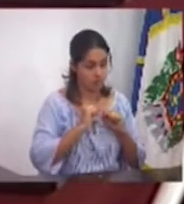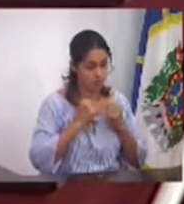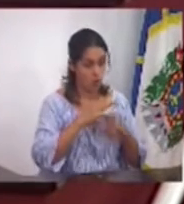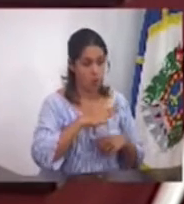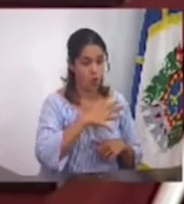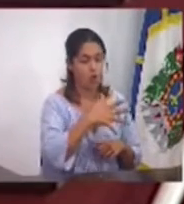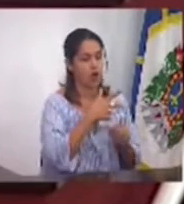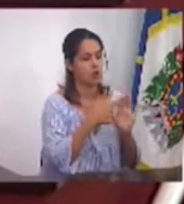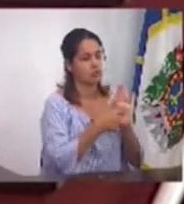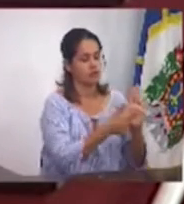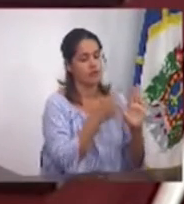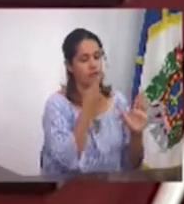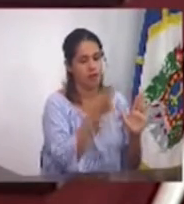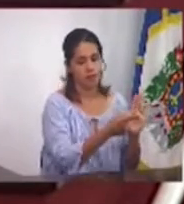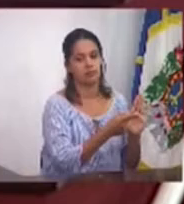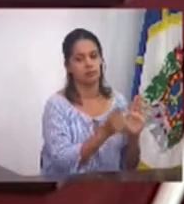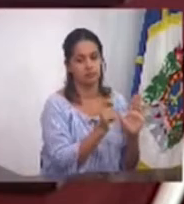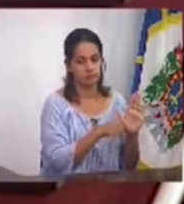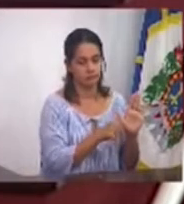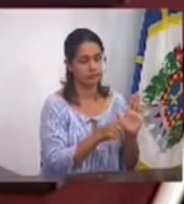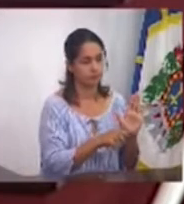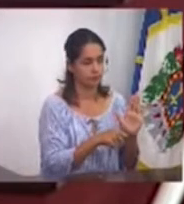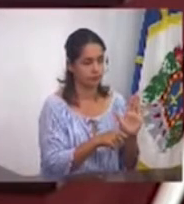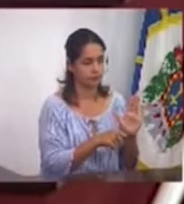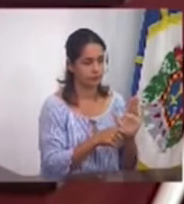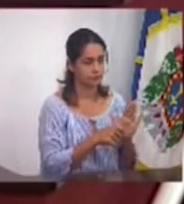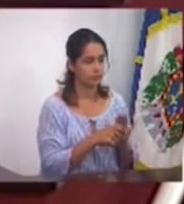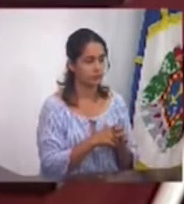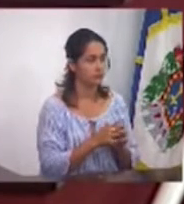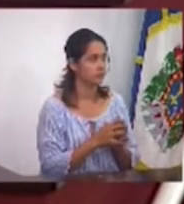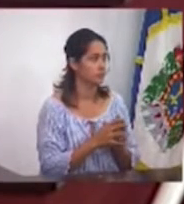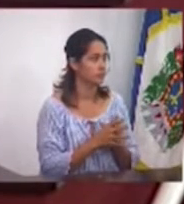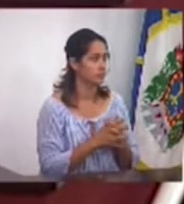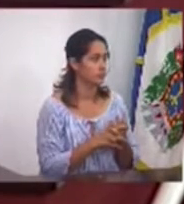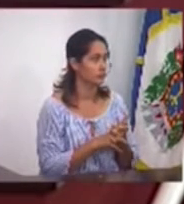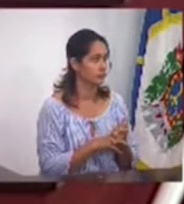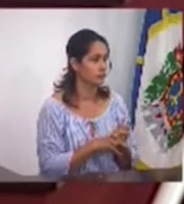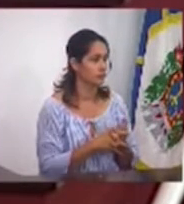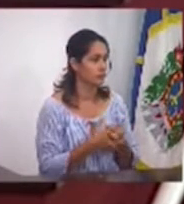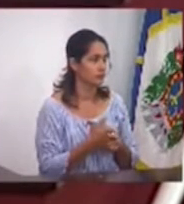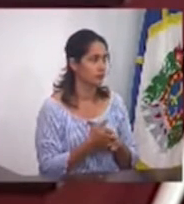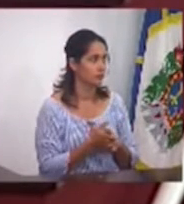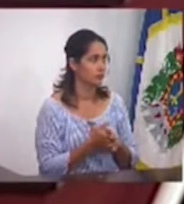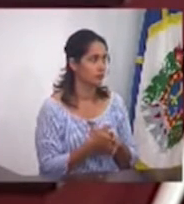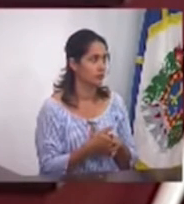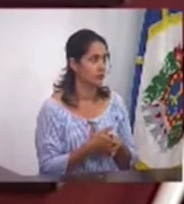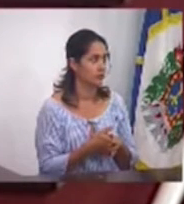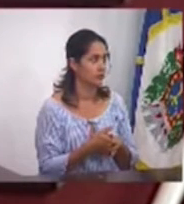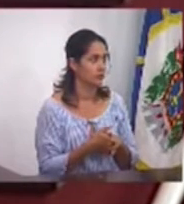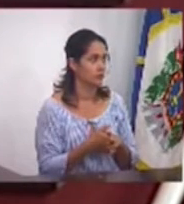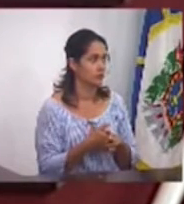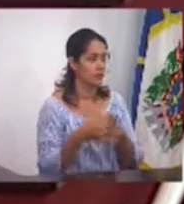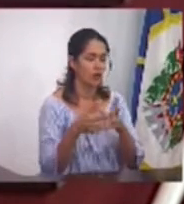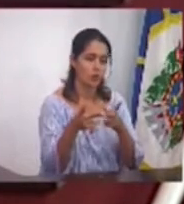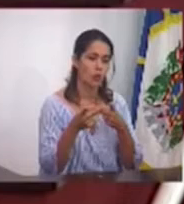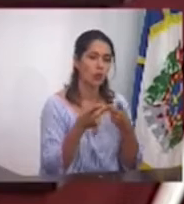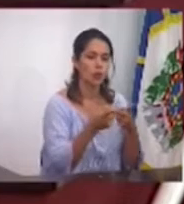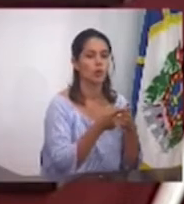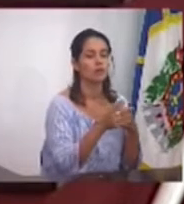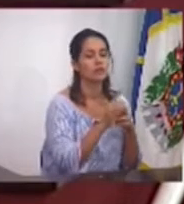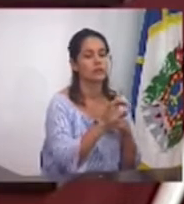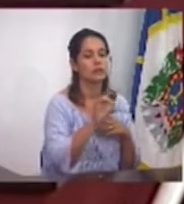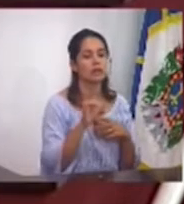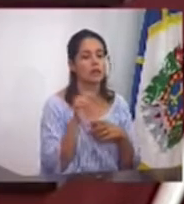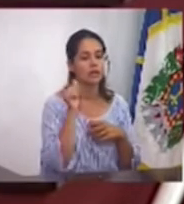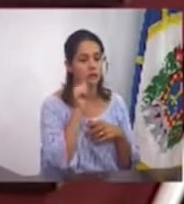estou não sou a única vereadora dessa casa eu convido você também mulher a participar